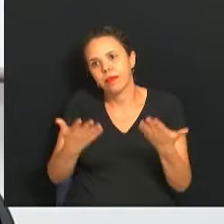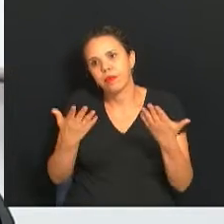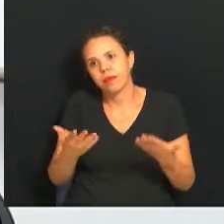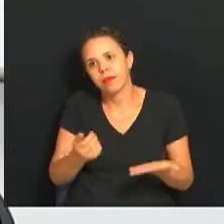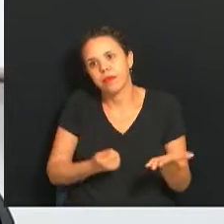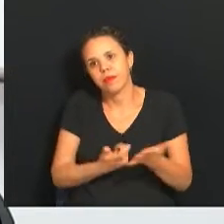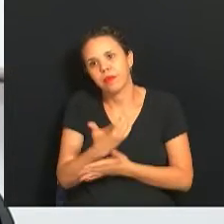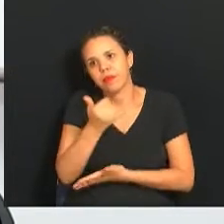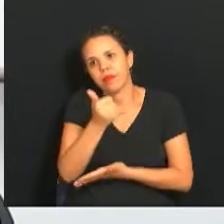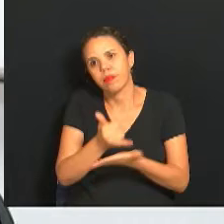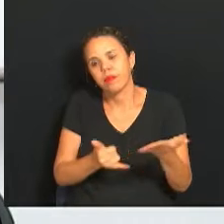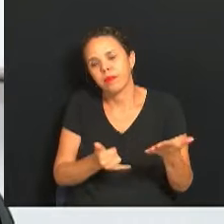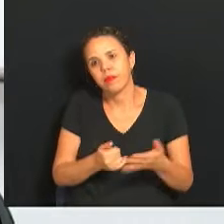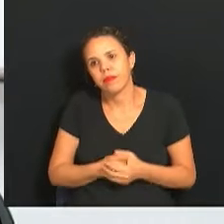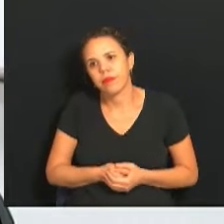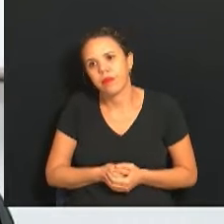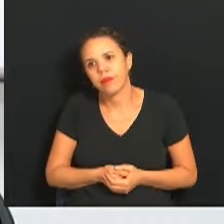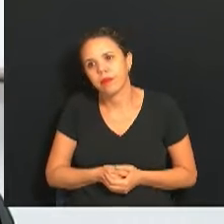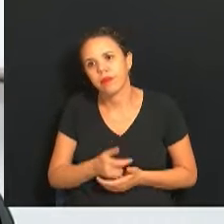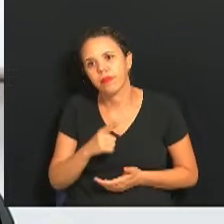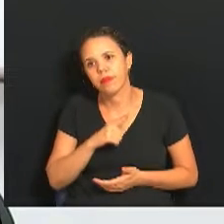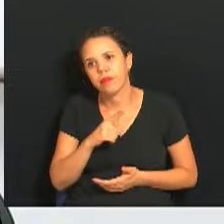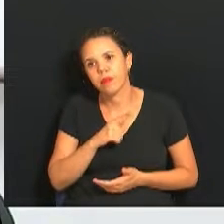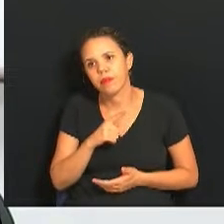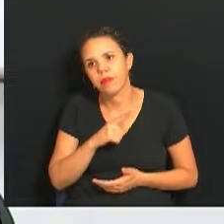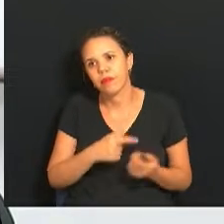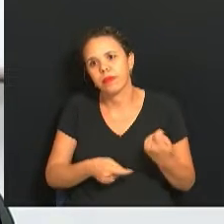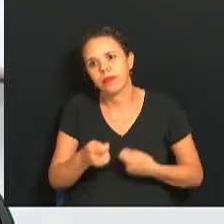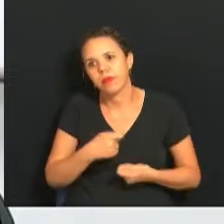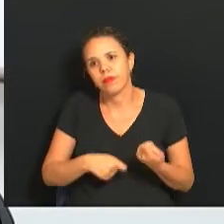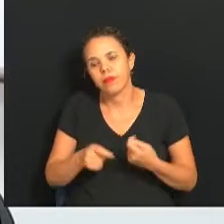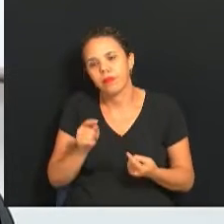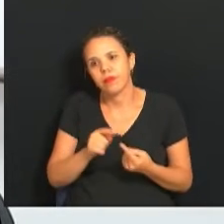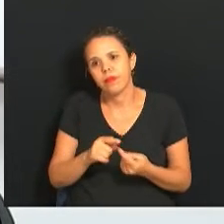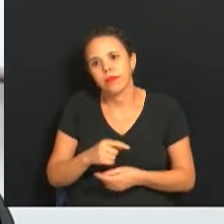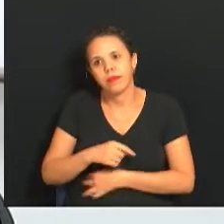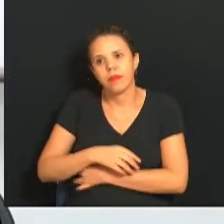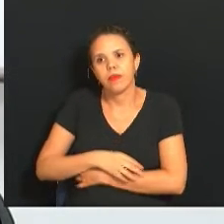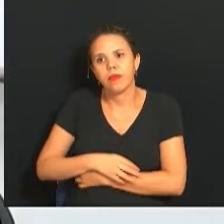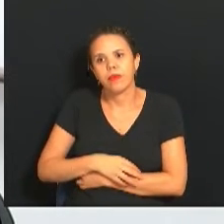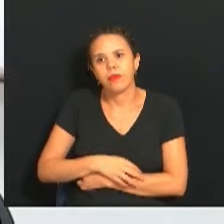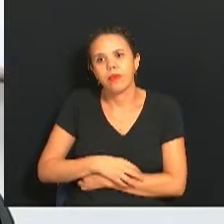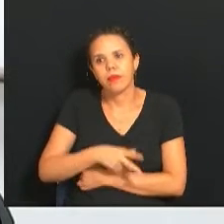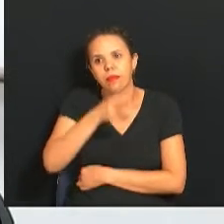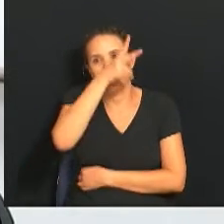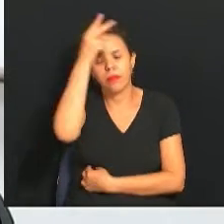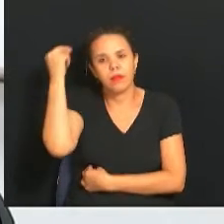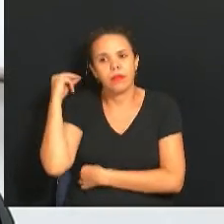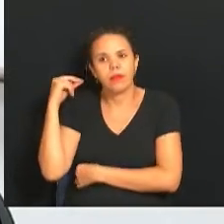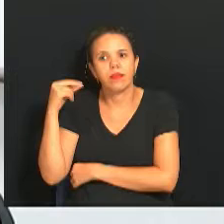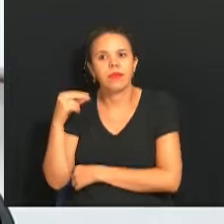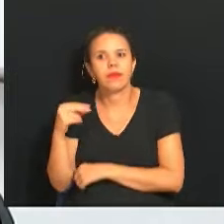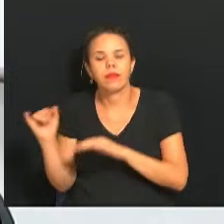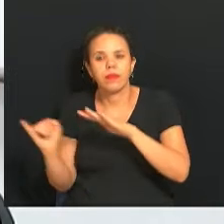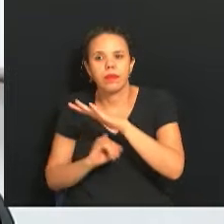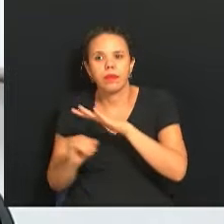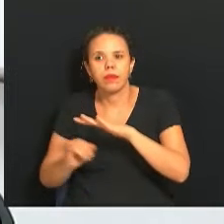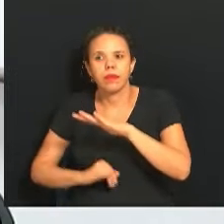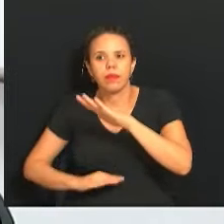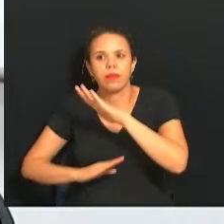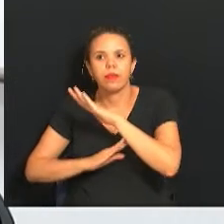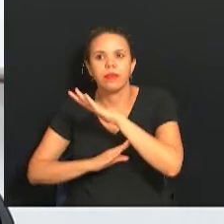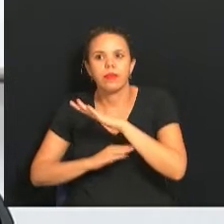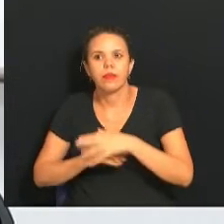seus impostos, né? Então, nós temos, tanto na administração direta e indireta, prefeitura, autarquias e a própria Câmara